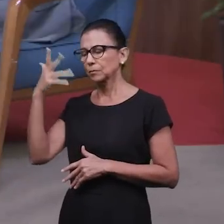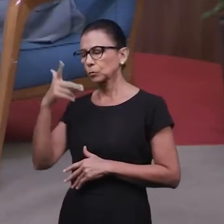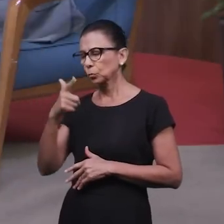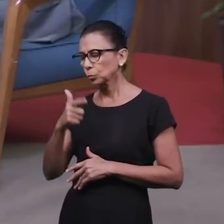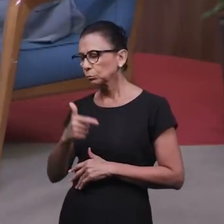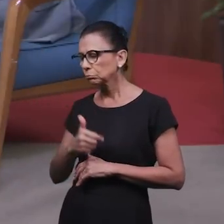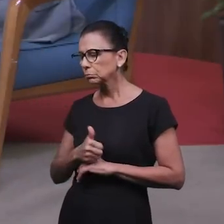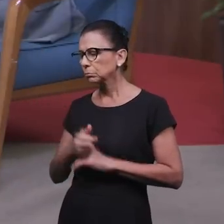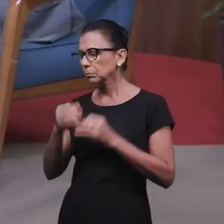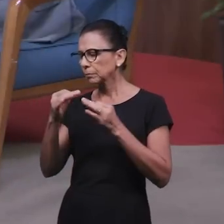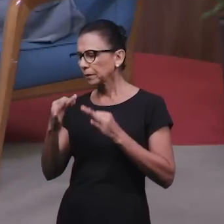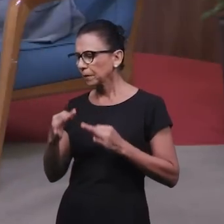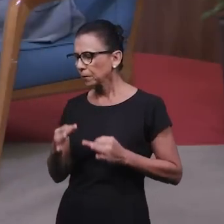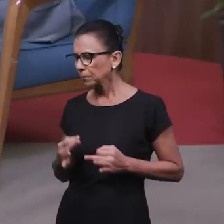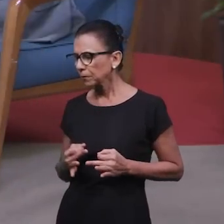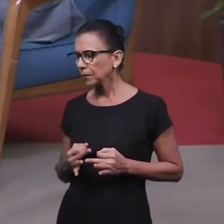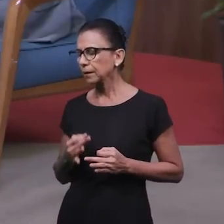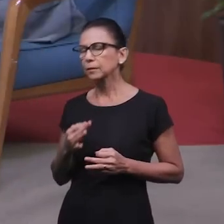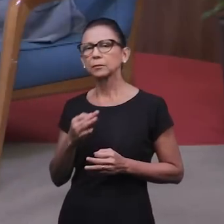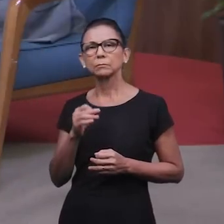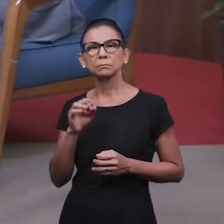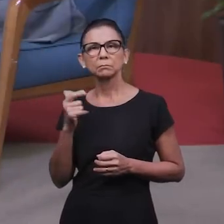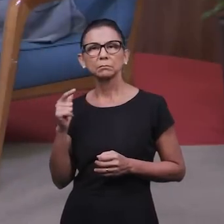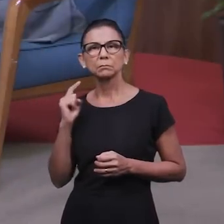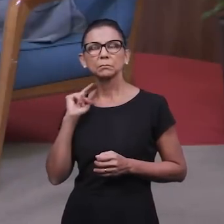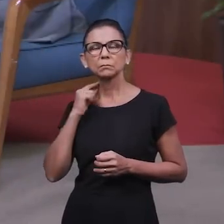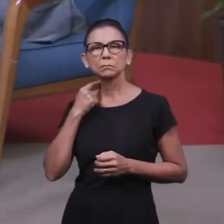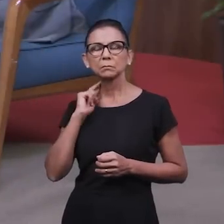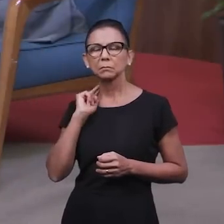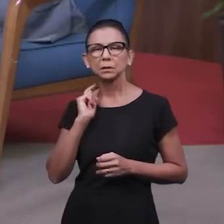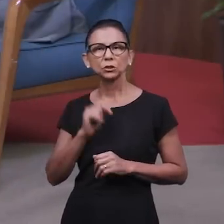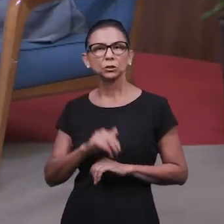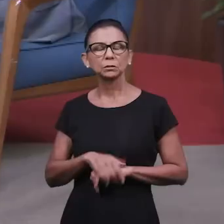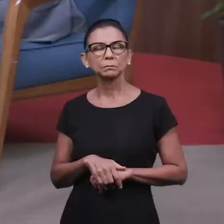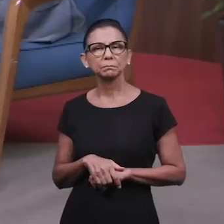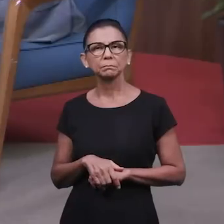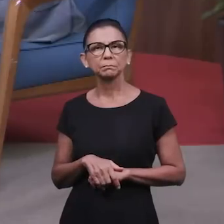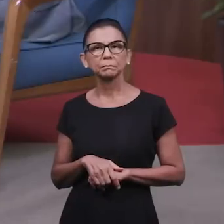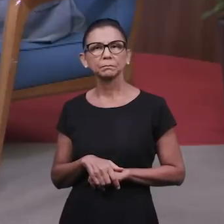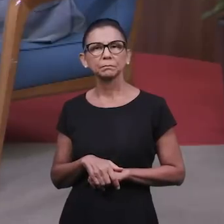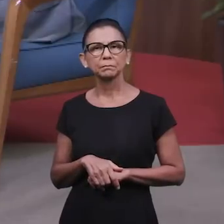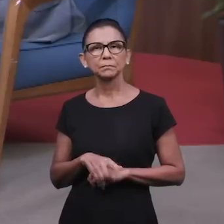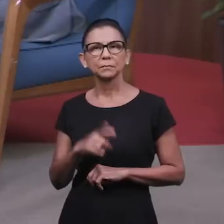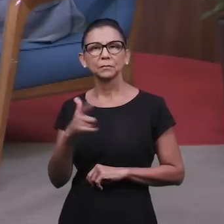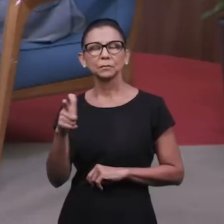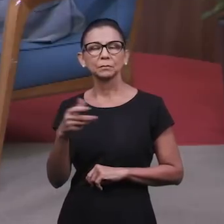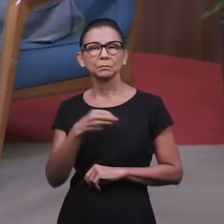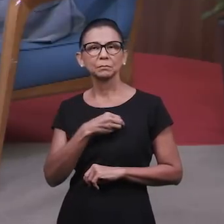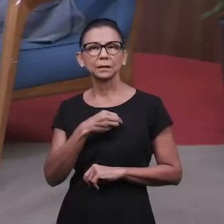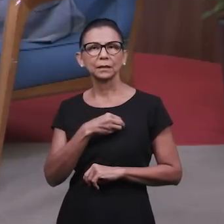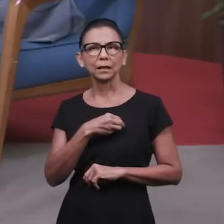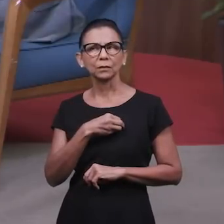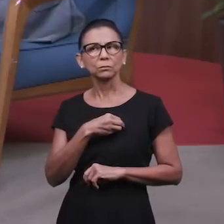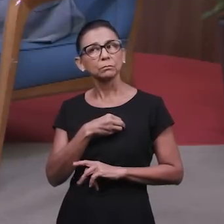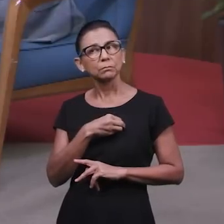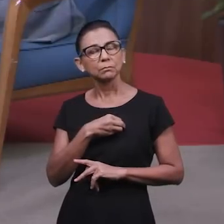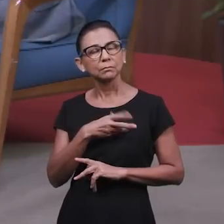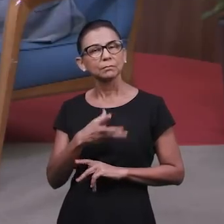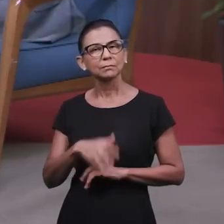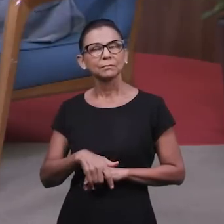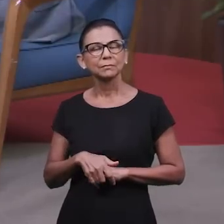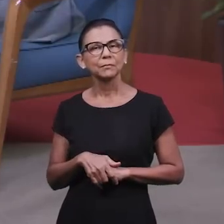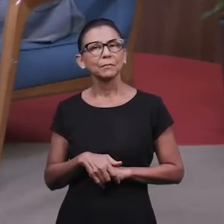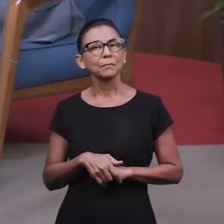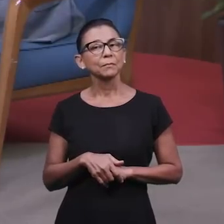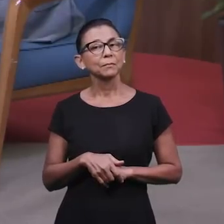formosa, amiga minha, em ti não há mancha. Então, é uma igreja que